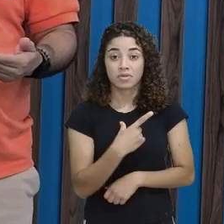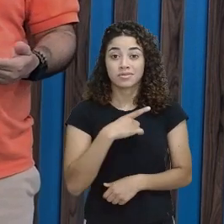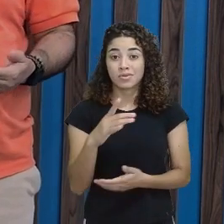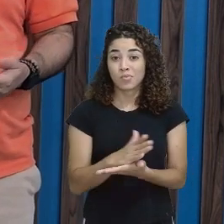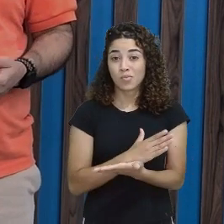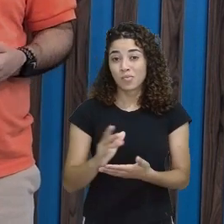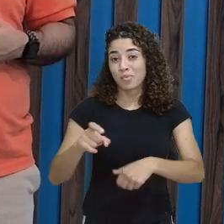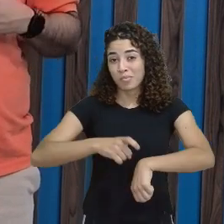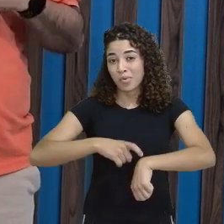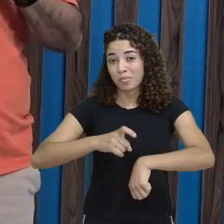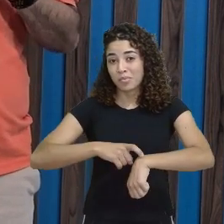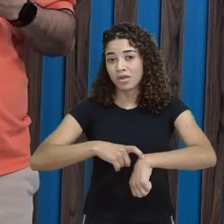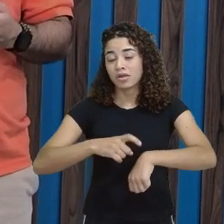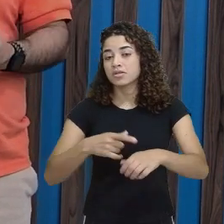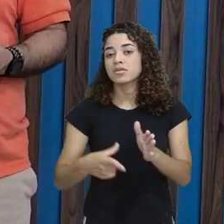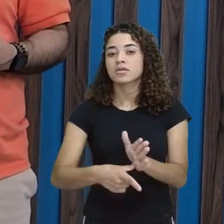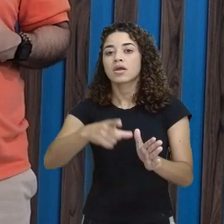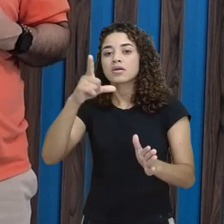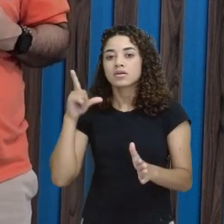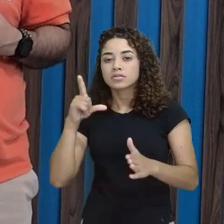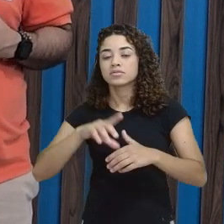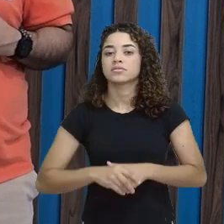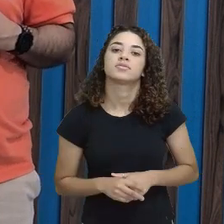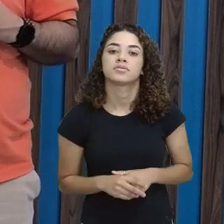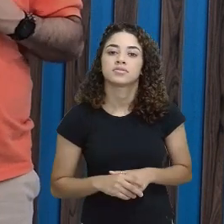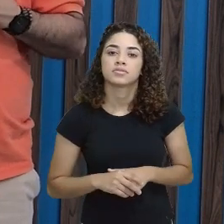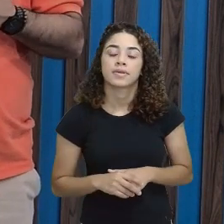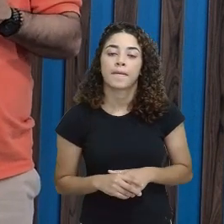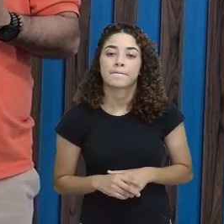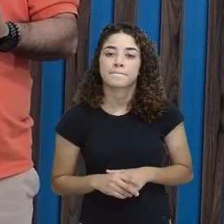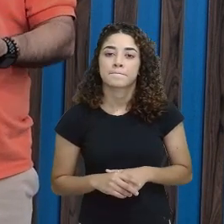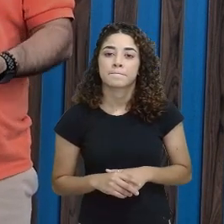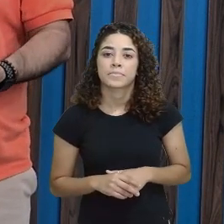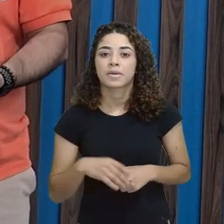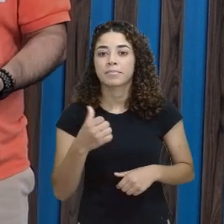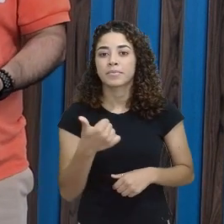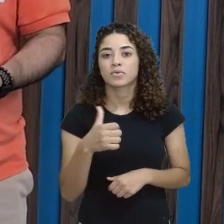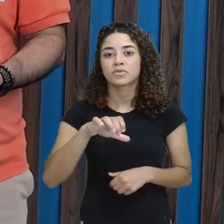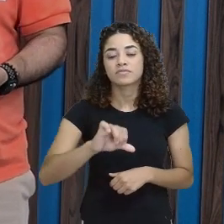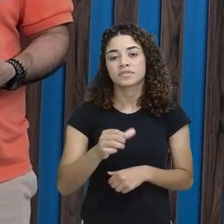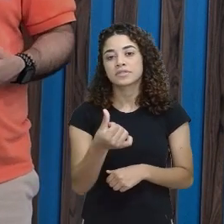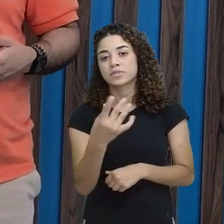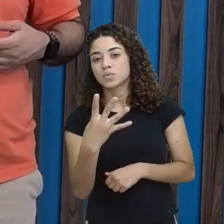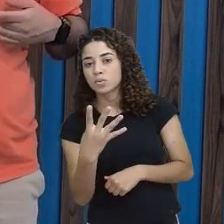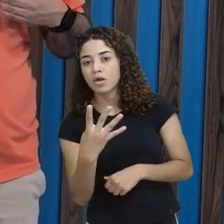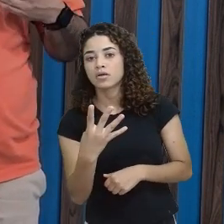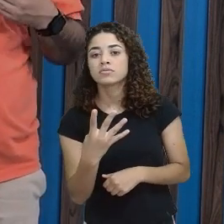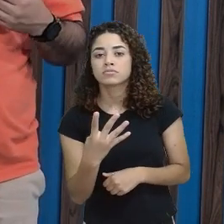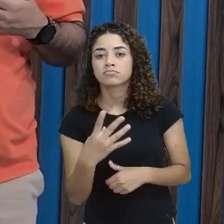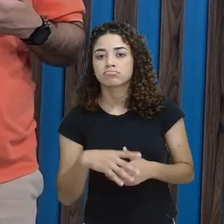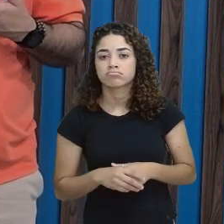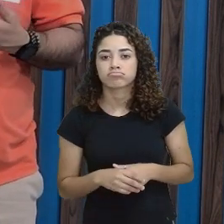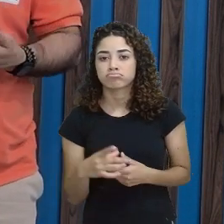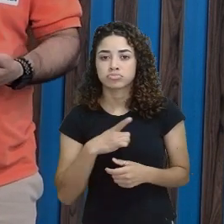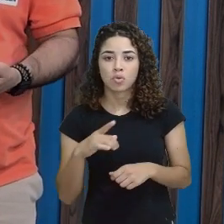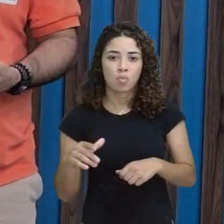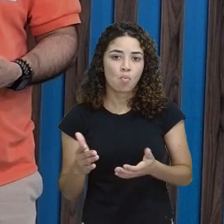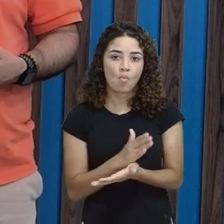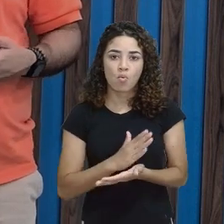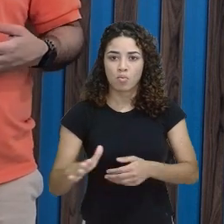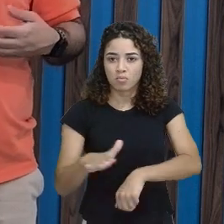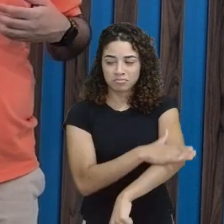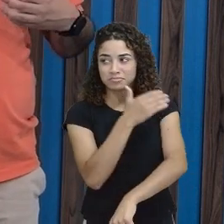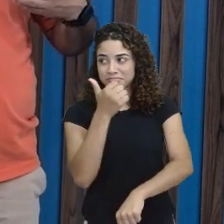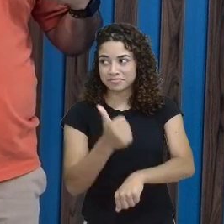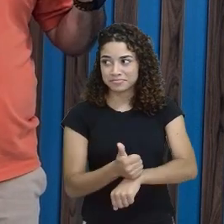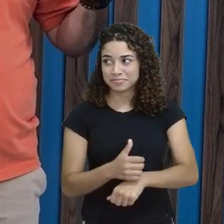alguns momentos anteriores a 1964, onde a gente teve ali golpes, né?